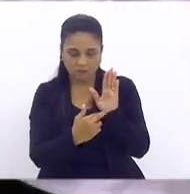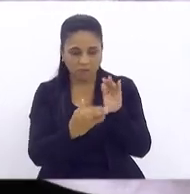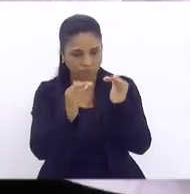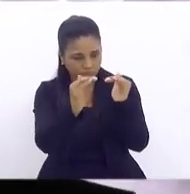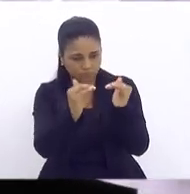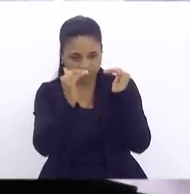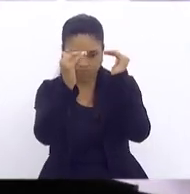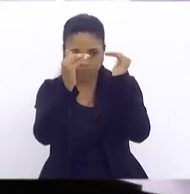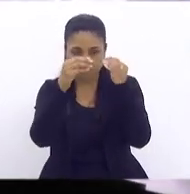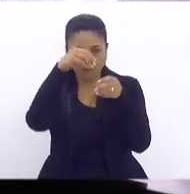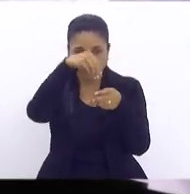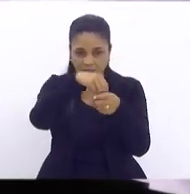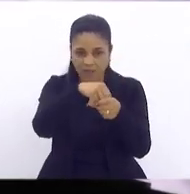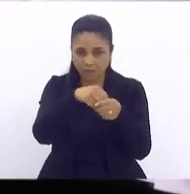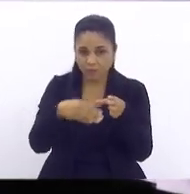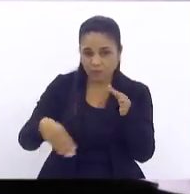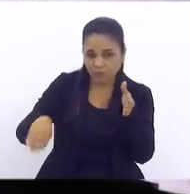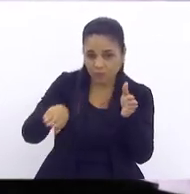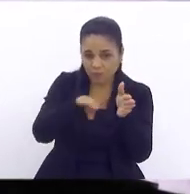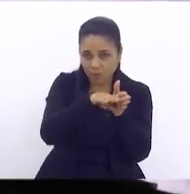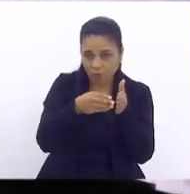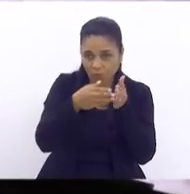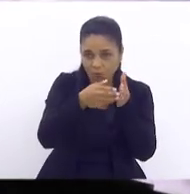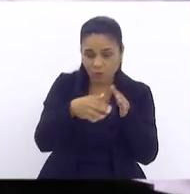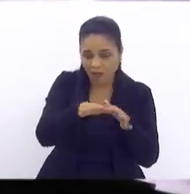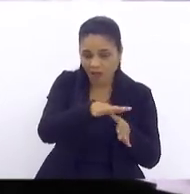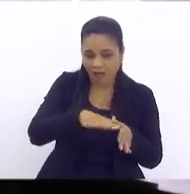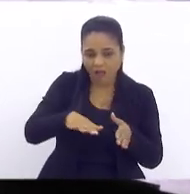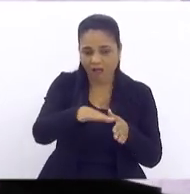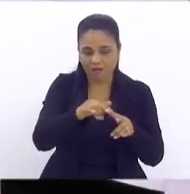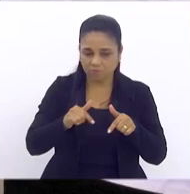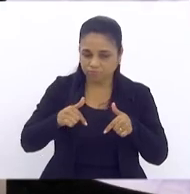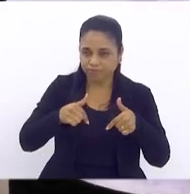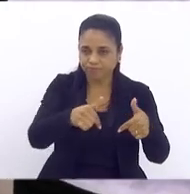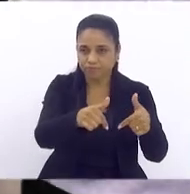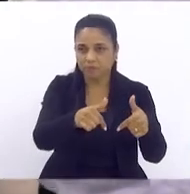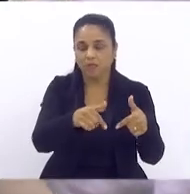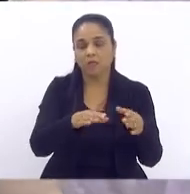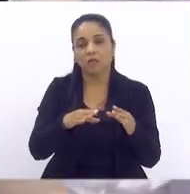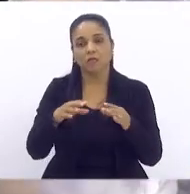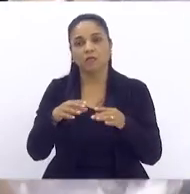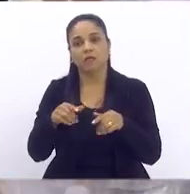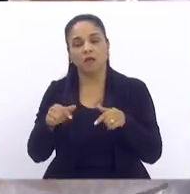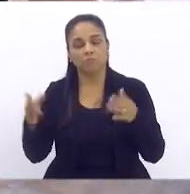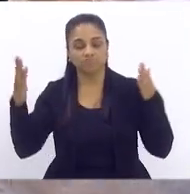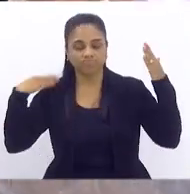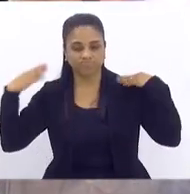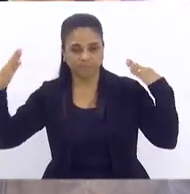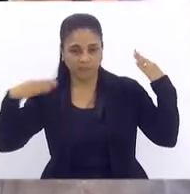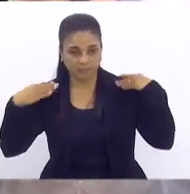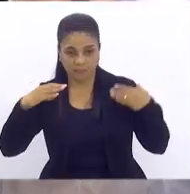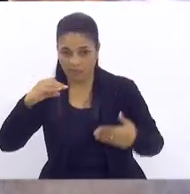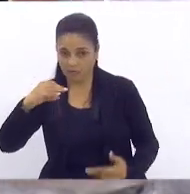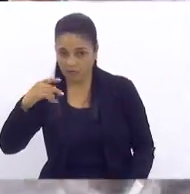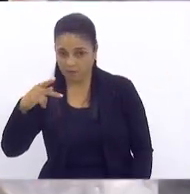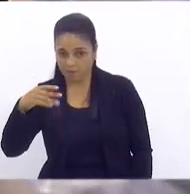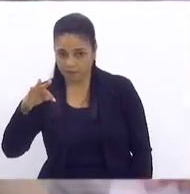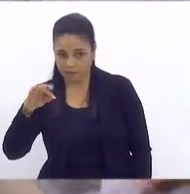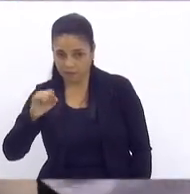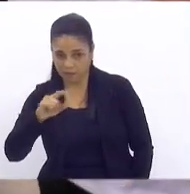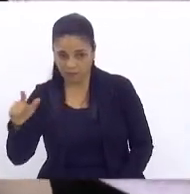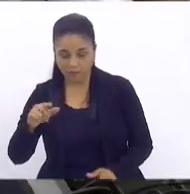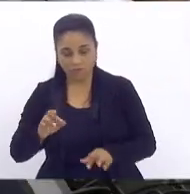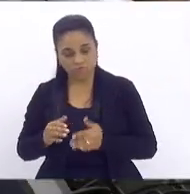tem sua área de competência e a autoridade marítima a sua área de competência. As duas coexistem. Então,